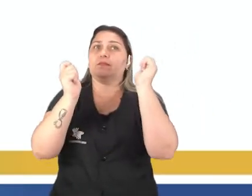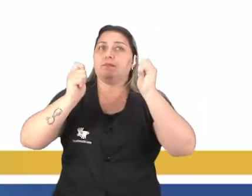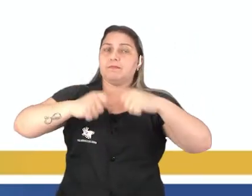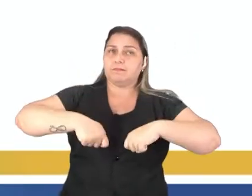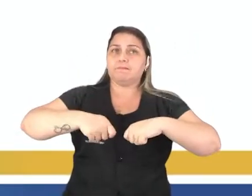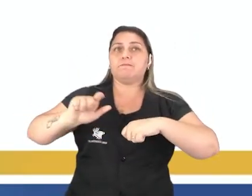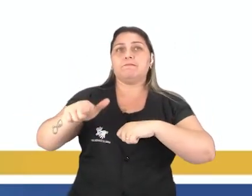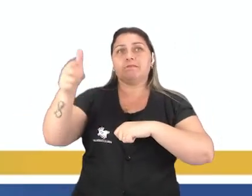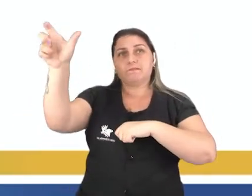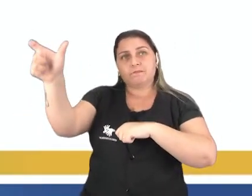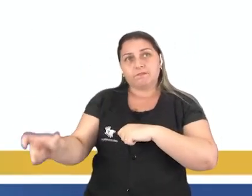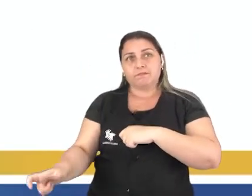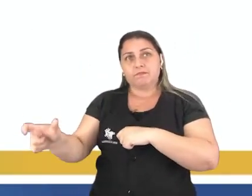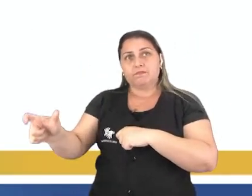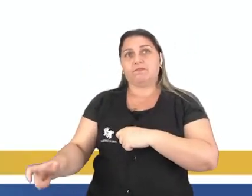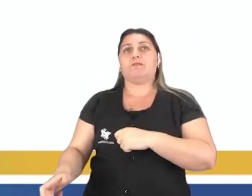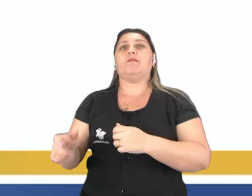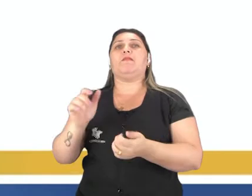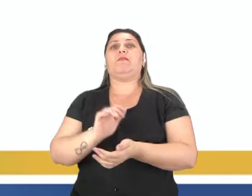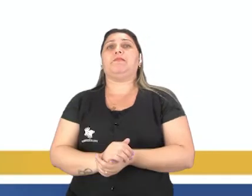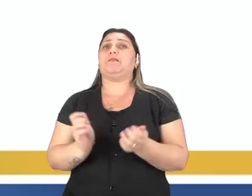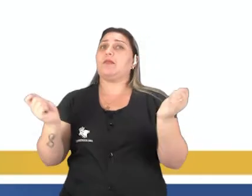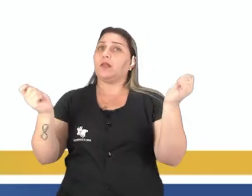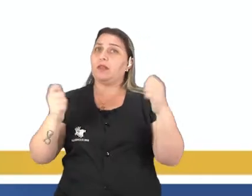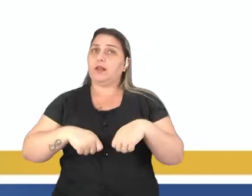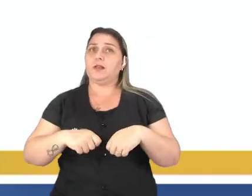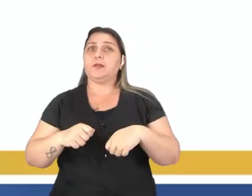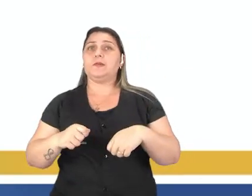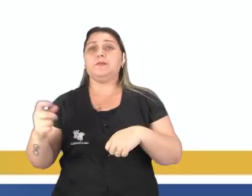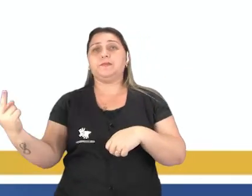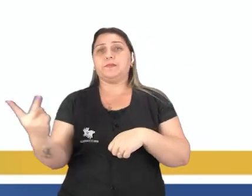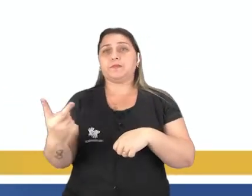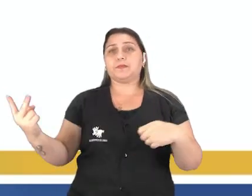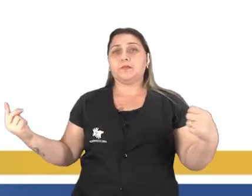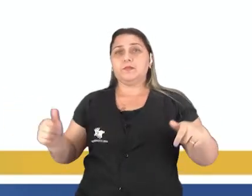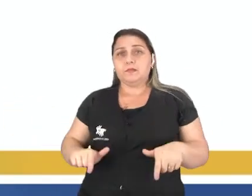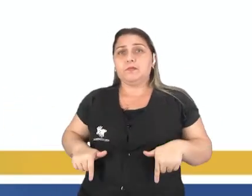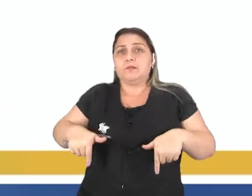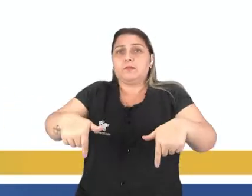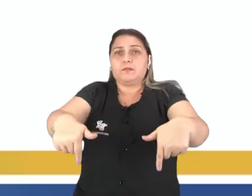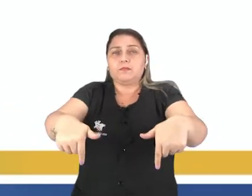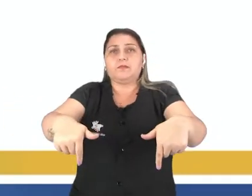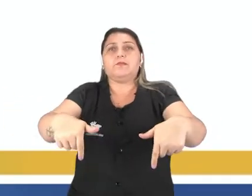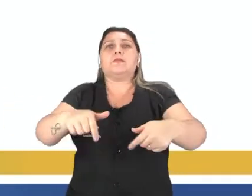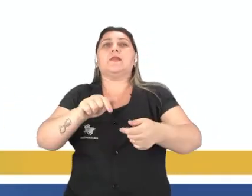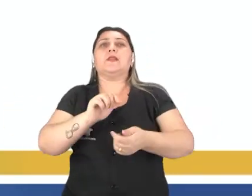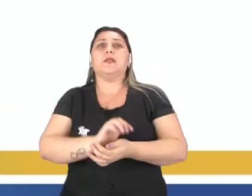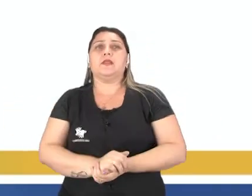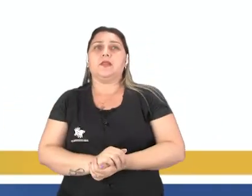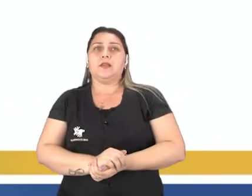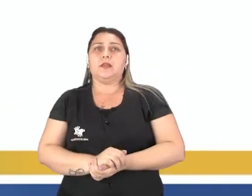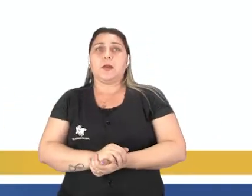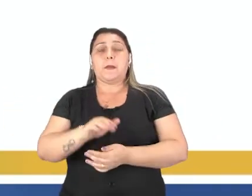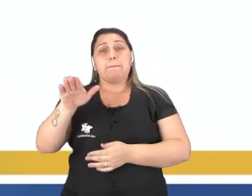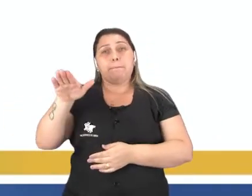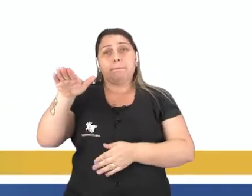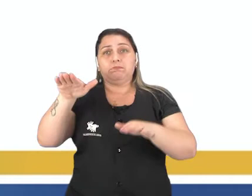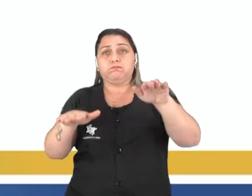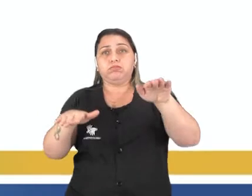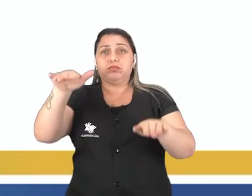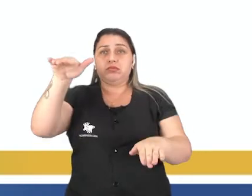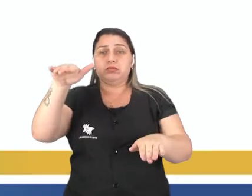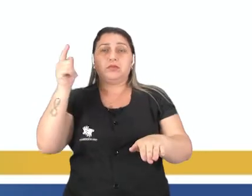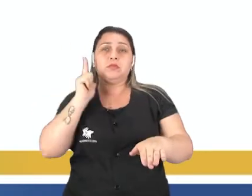e, quando possível, o do próprio adversário, em alavancas, né, o que possibilita que um lutador, mesmo sendo menor que o